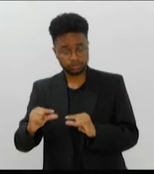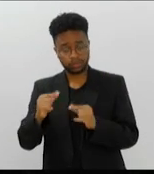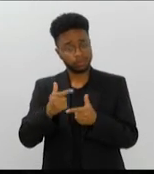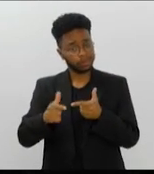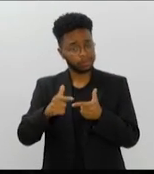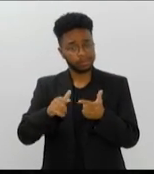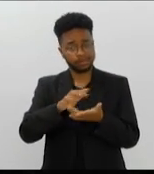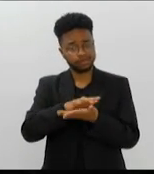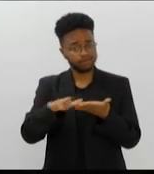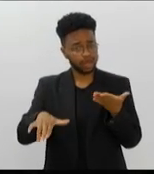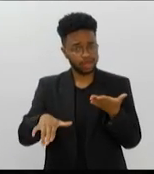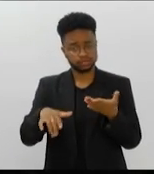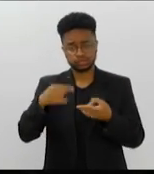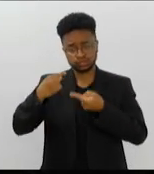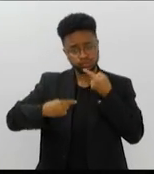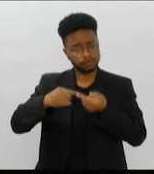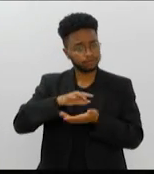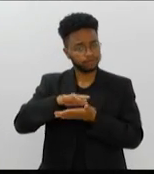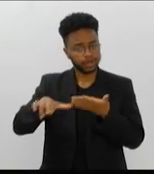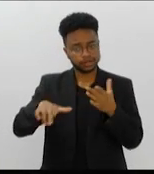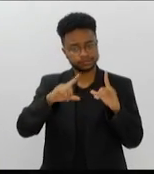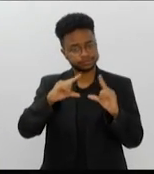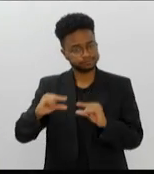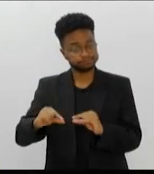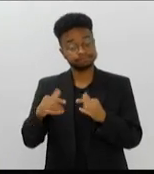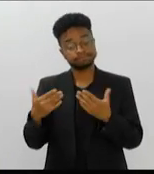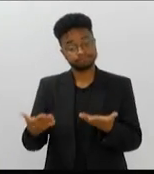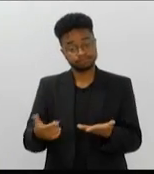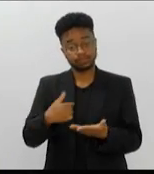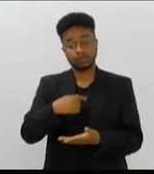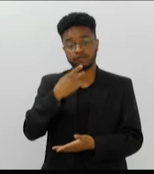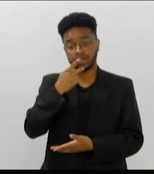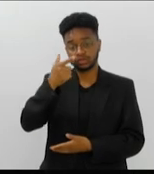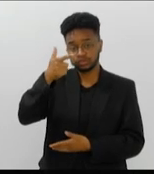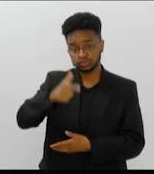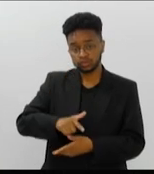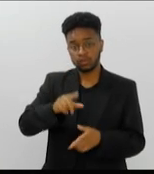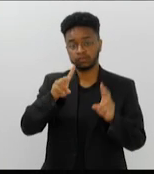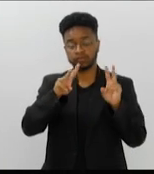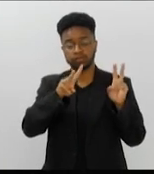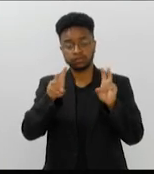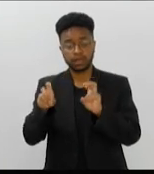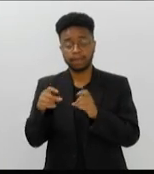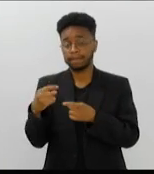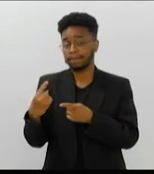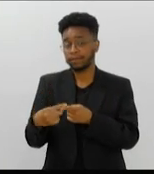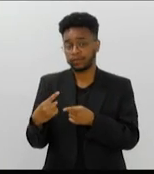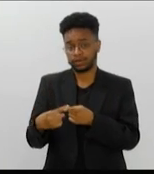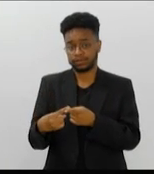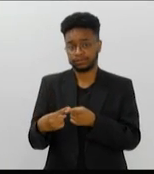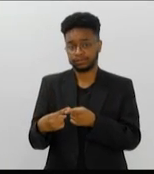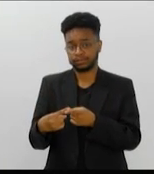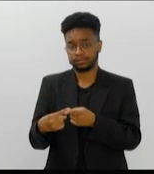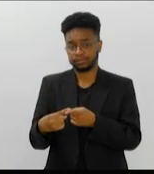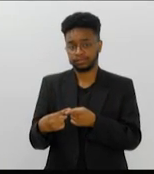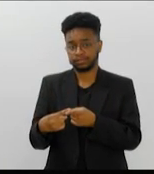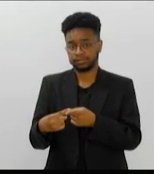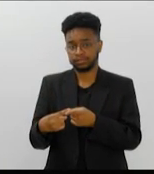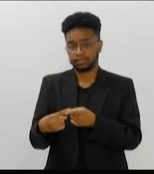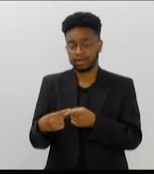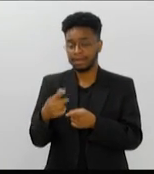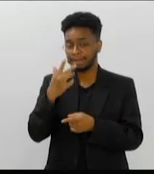muitas polêmicas. Então, estou insistindo nesse tema, né, porque ele cada vez mais se